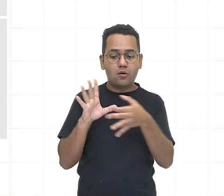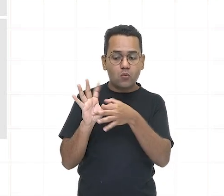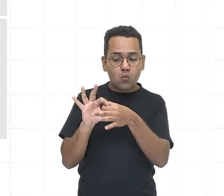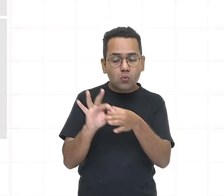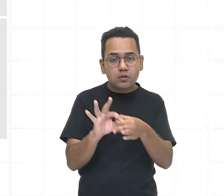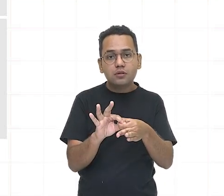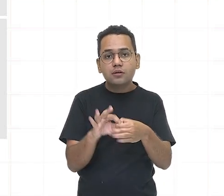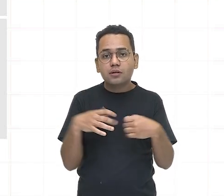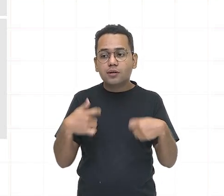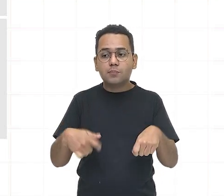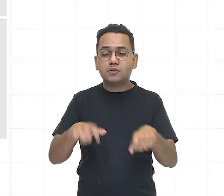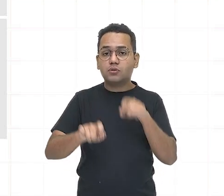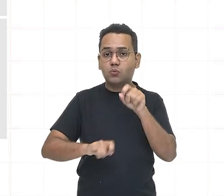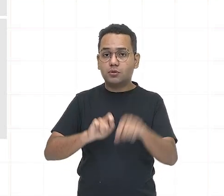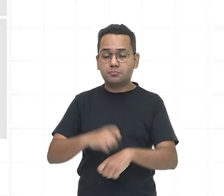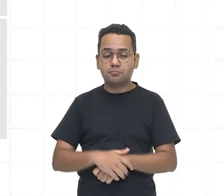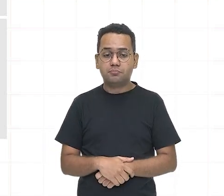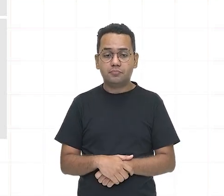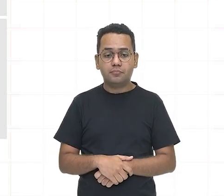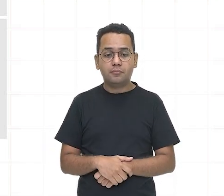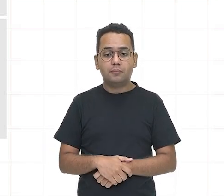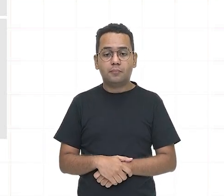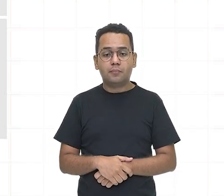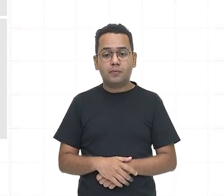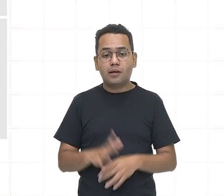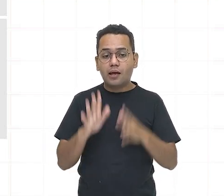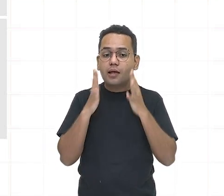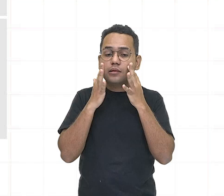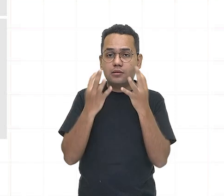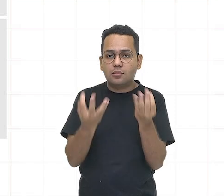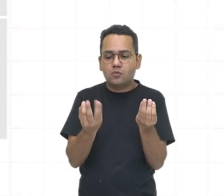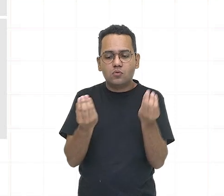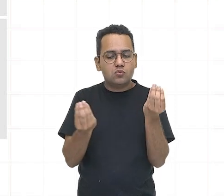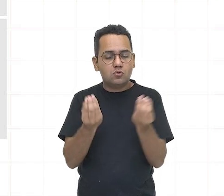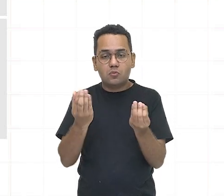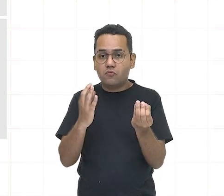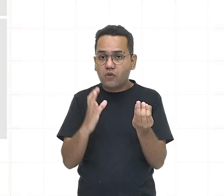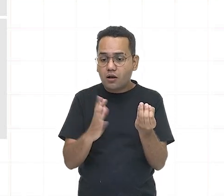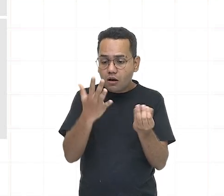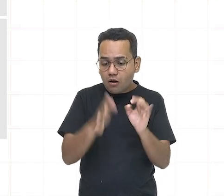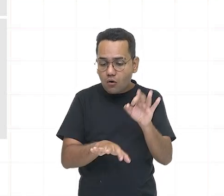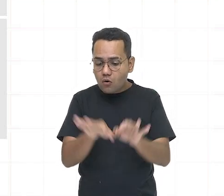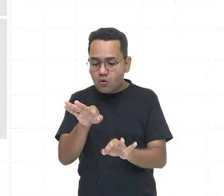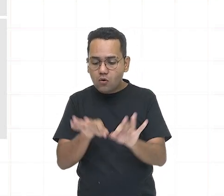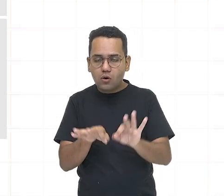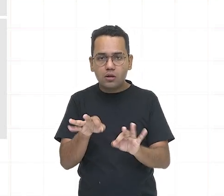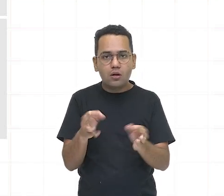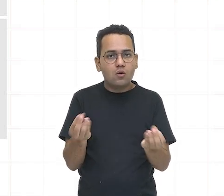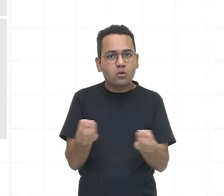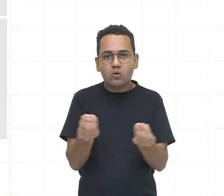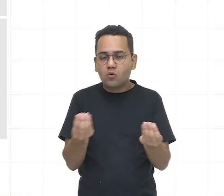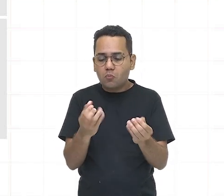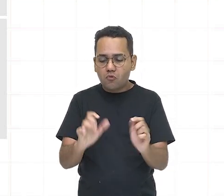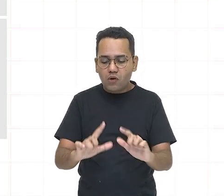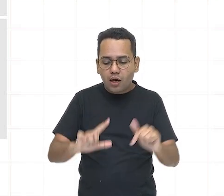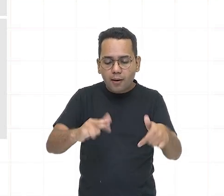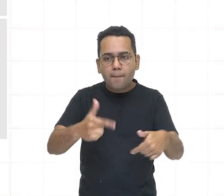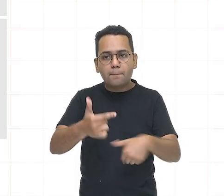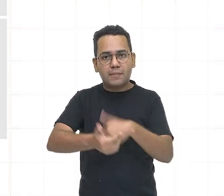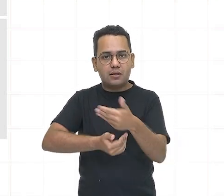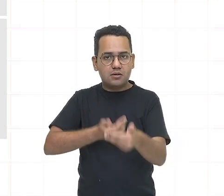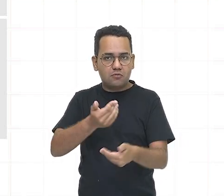ter um cuidado de como fazer, de como trabalhar, o que realmente realizar, né,